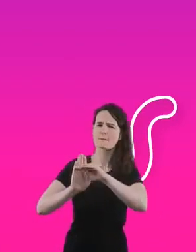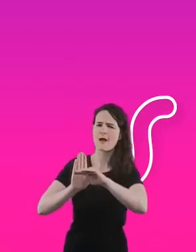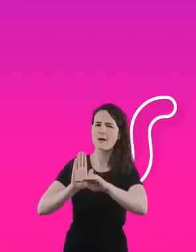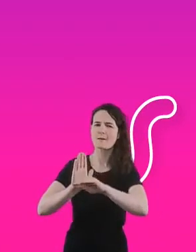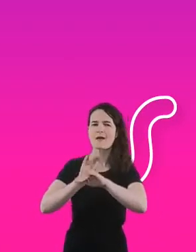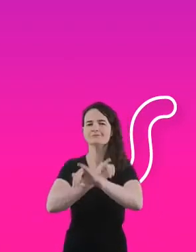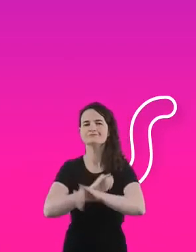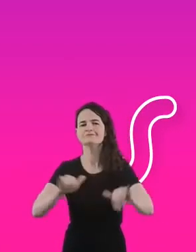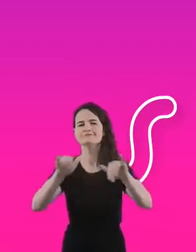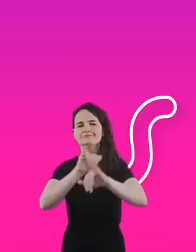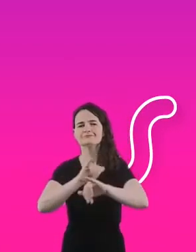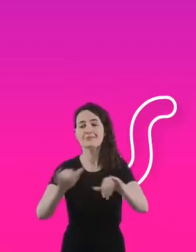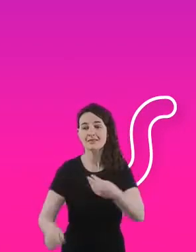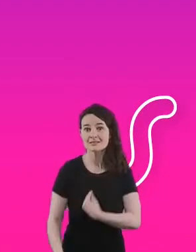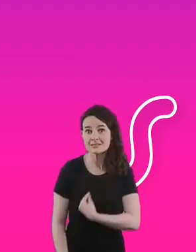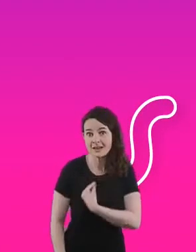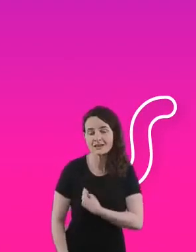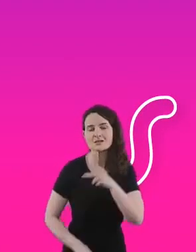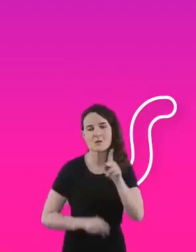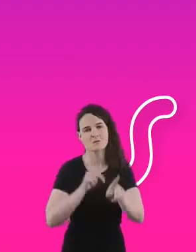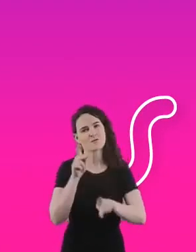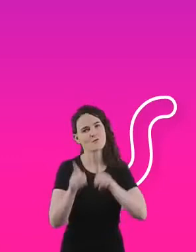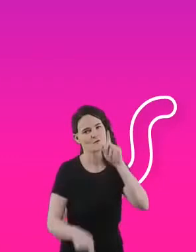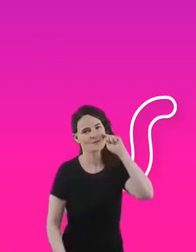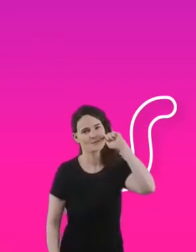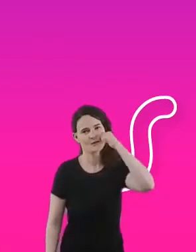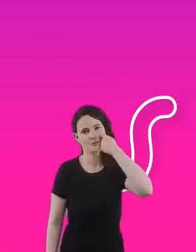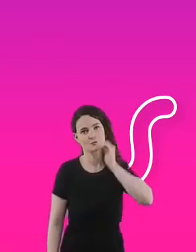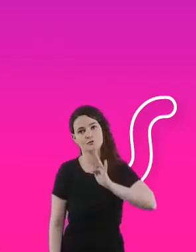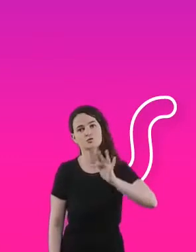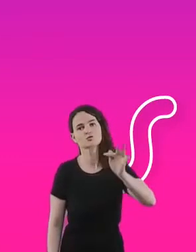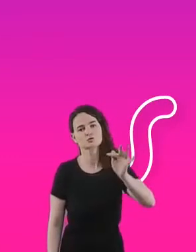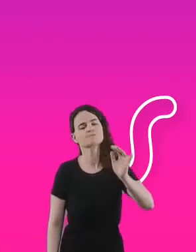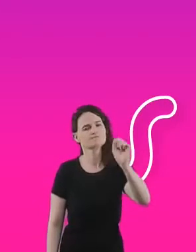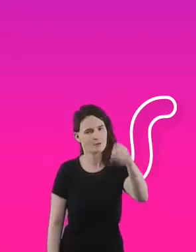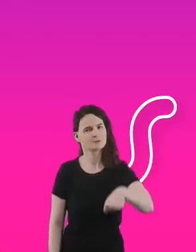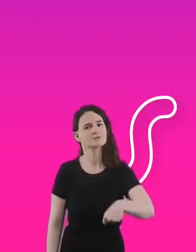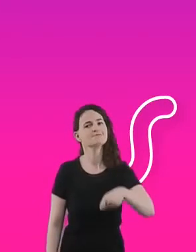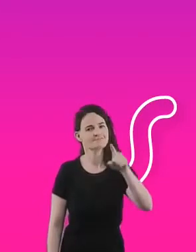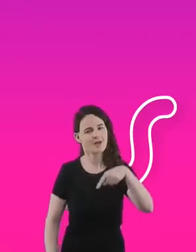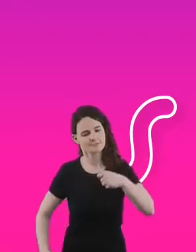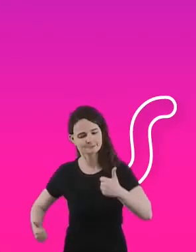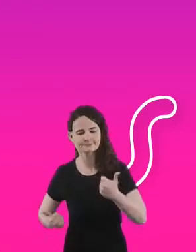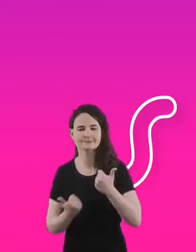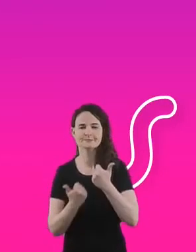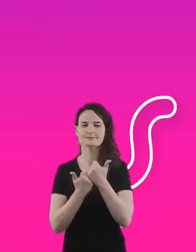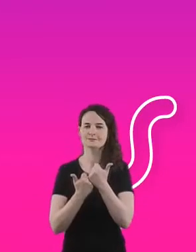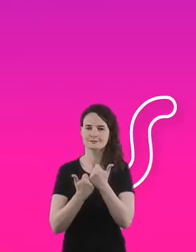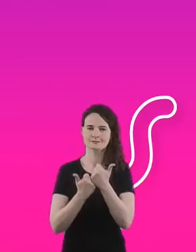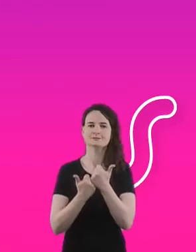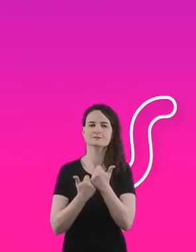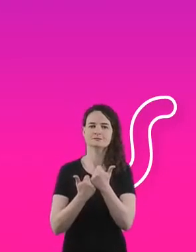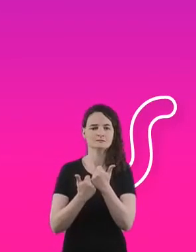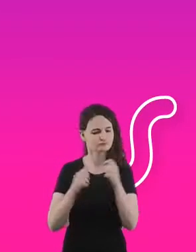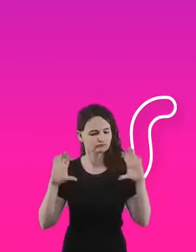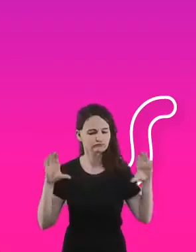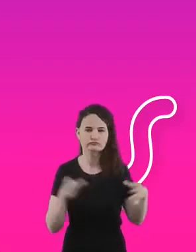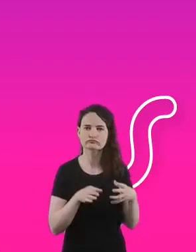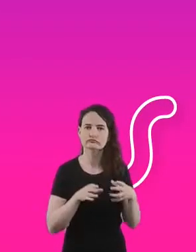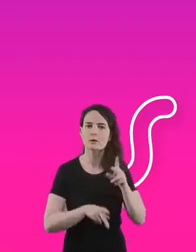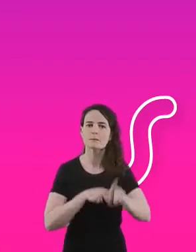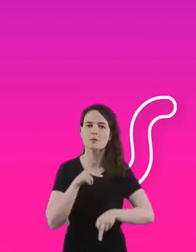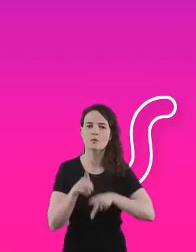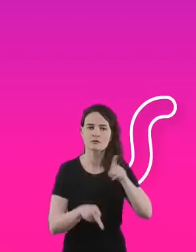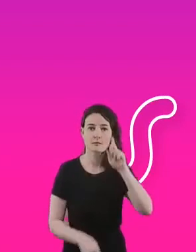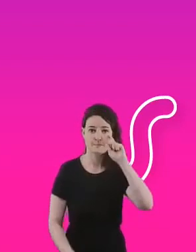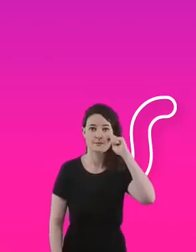futuro, né? Então ele é, sim, esse manifesto, né? E ele é pelo povo preto, sim, então, ou seja,